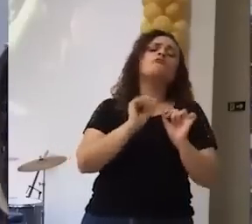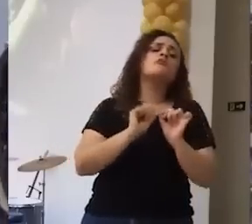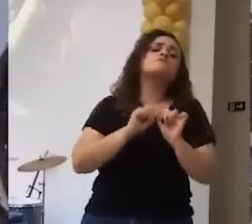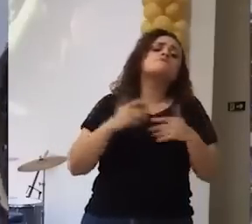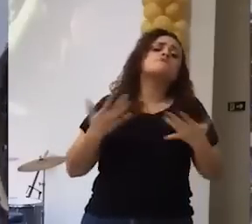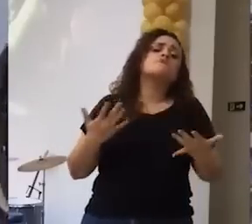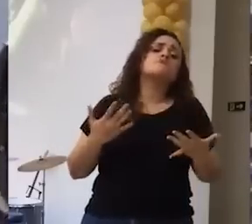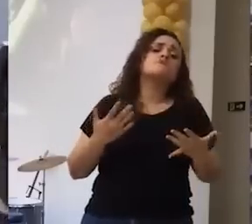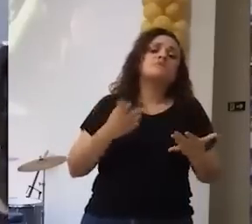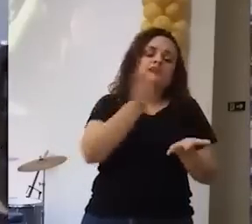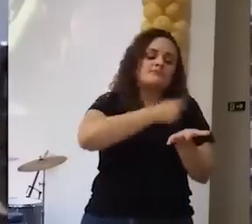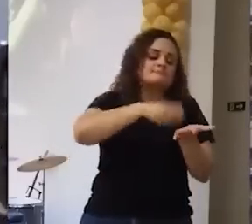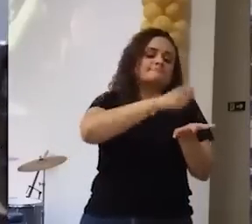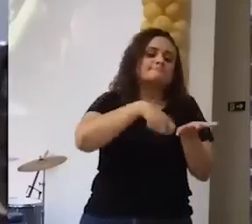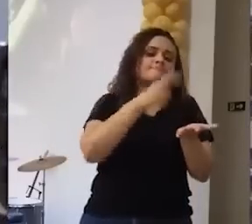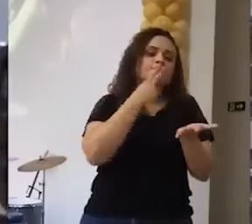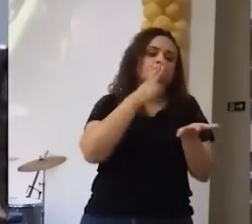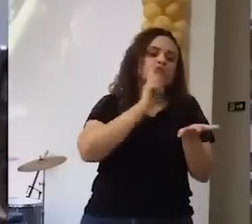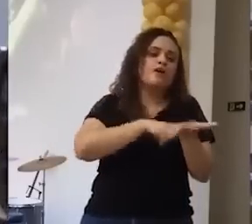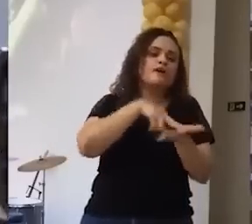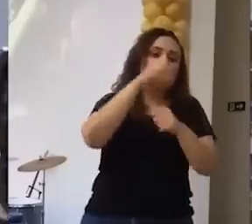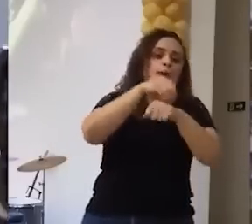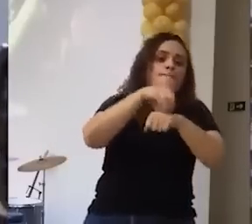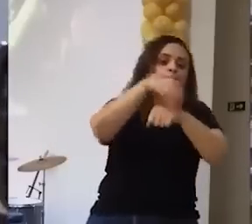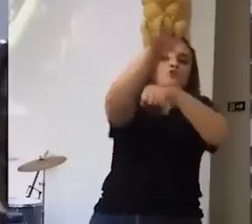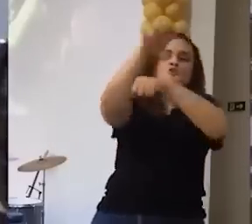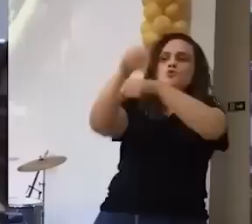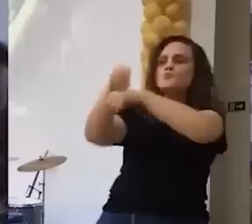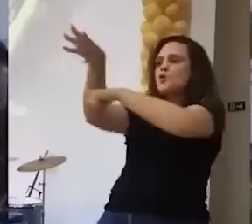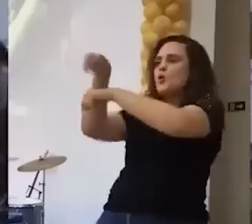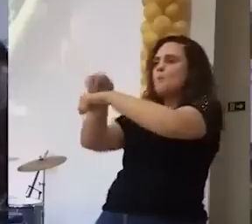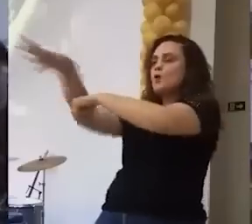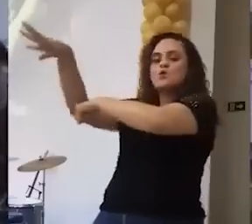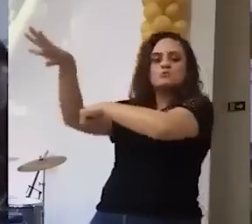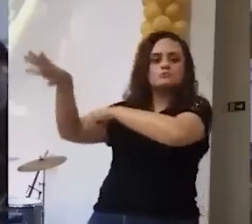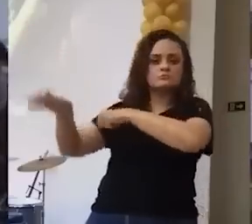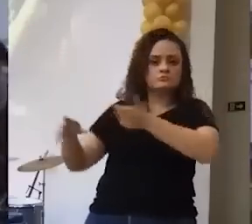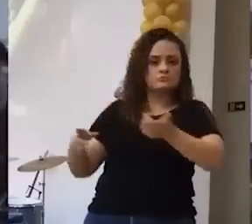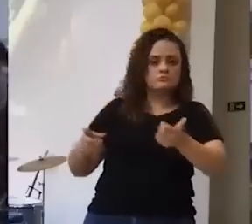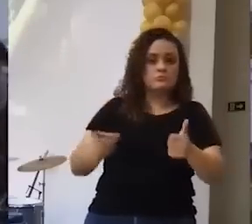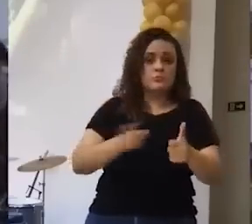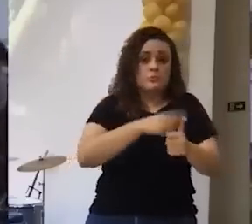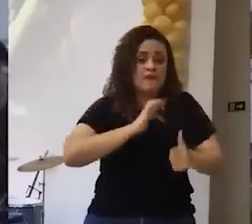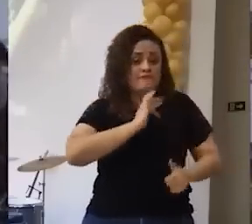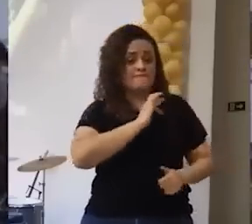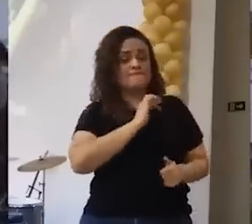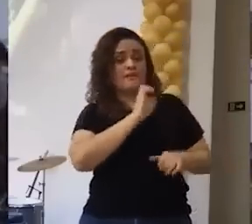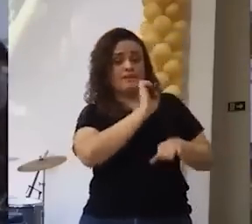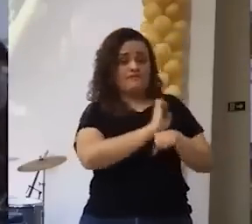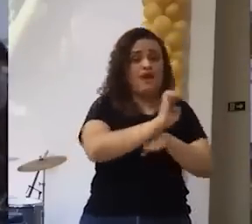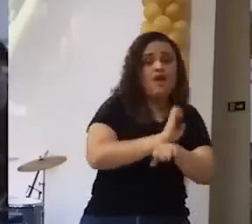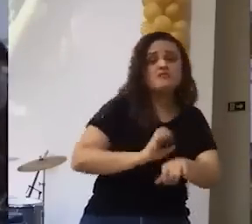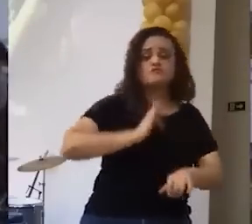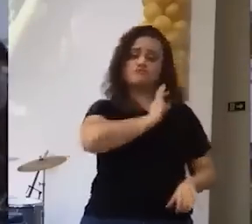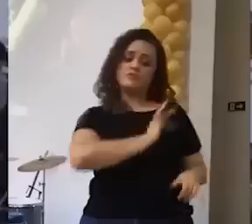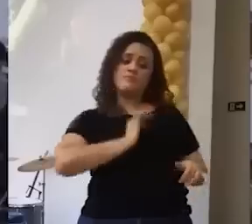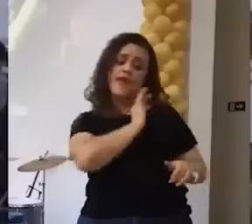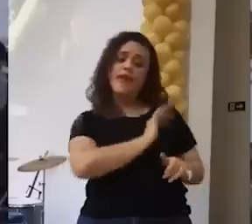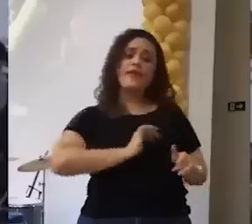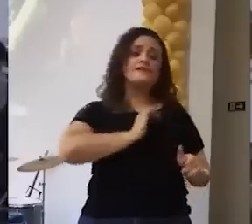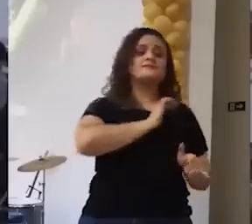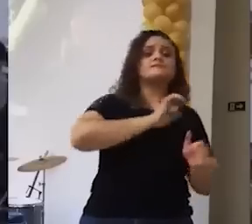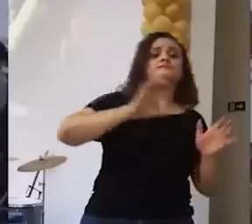escrever cartas. As cartas da primeira prisão, Efésios, Filipenses, Colossenses,